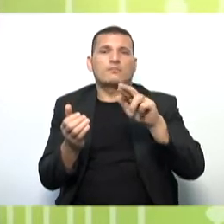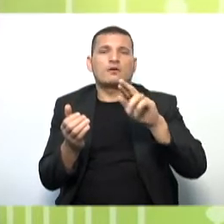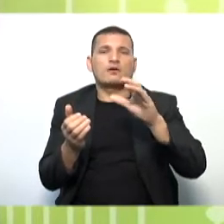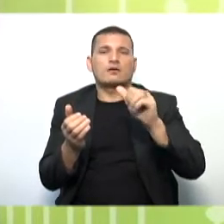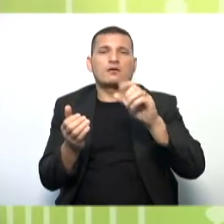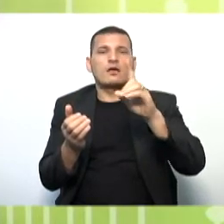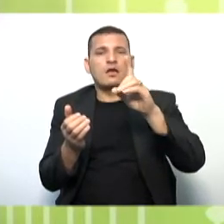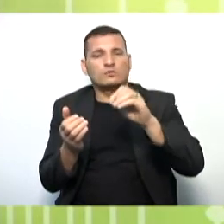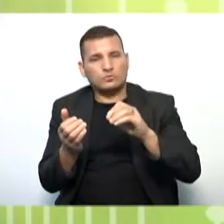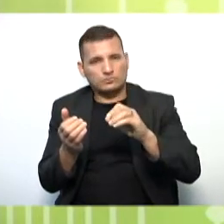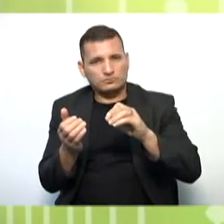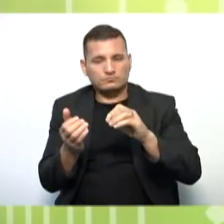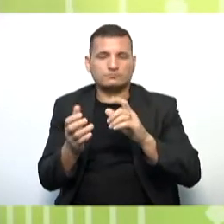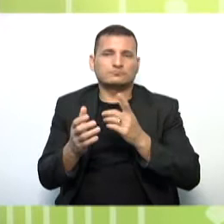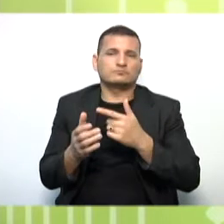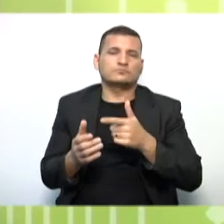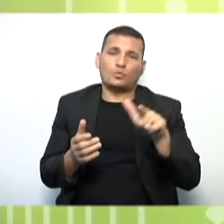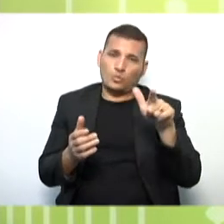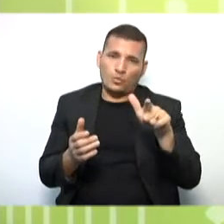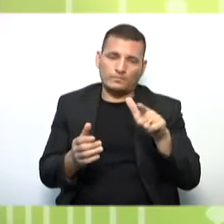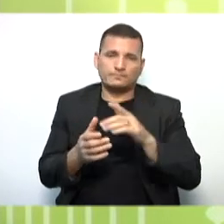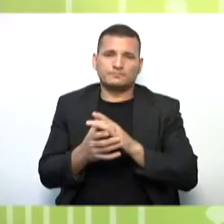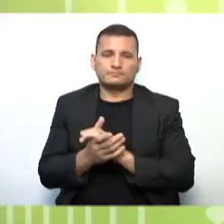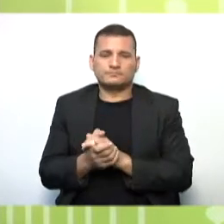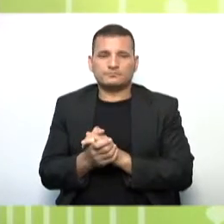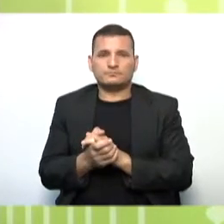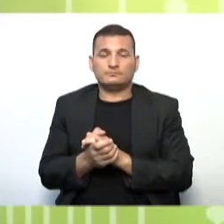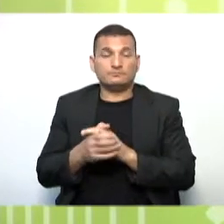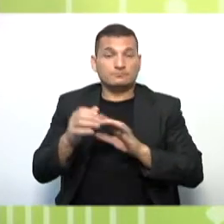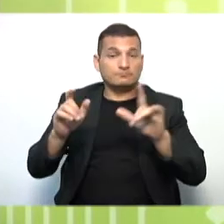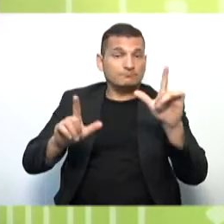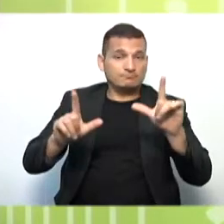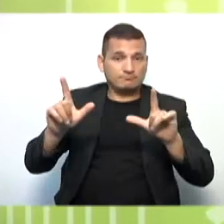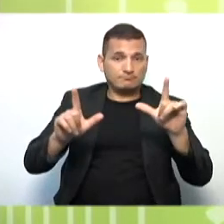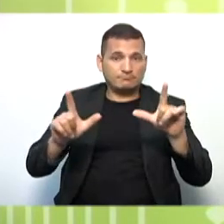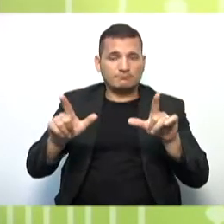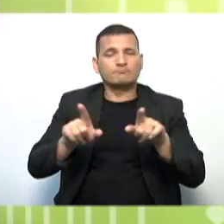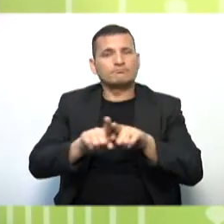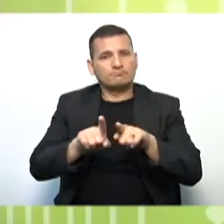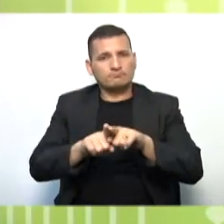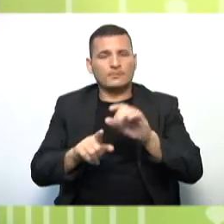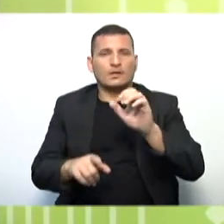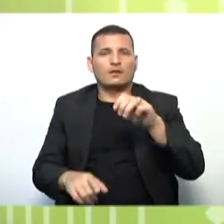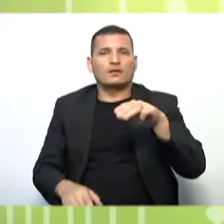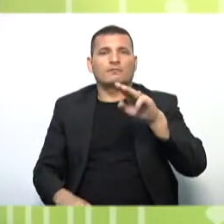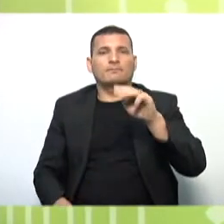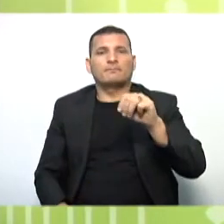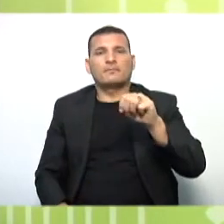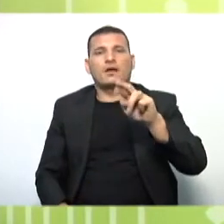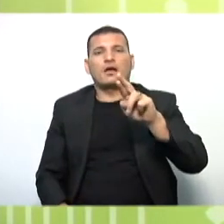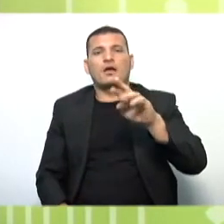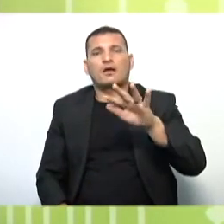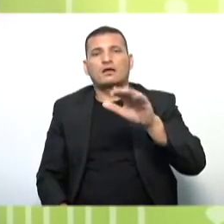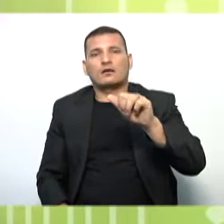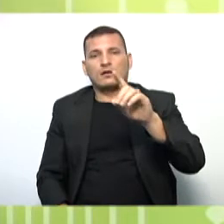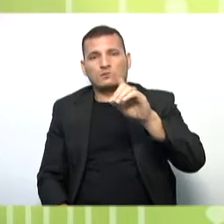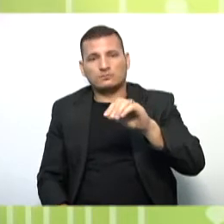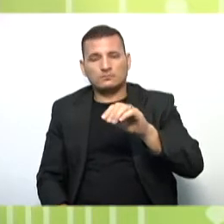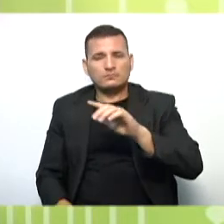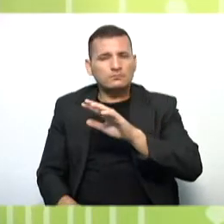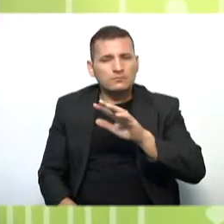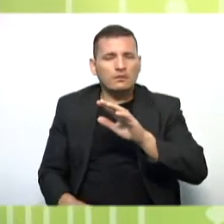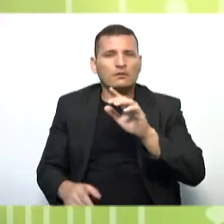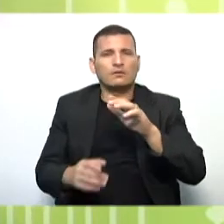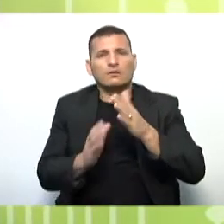embarcados, os nossos sistemas operacionais de televisões também. Então, tudo isso são alguns tipos,